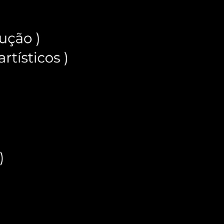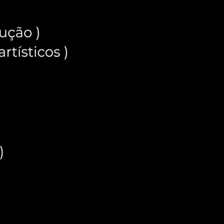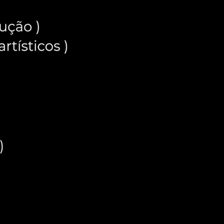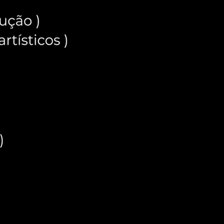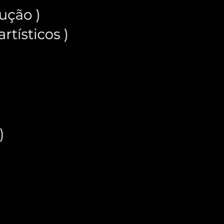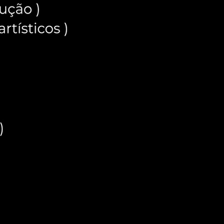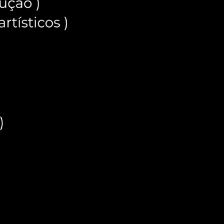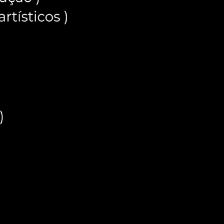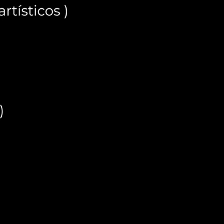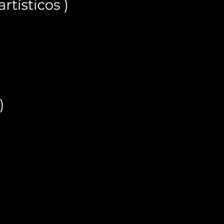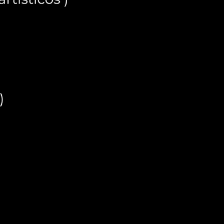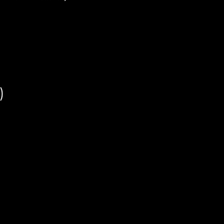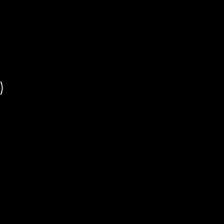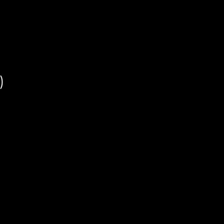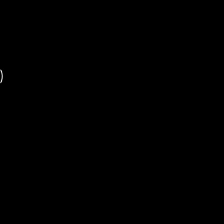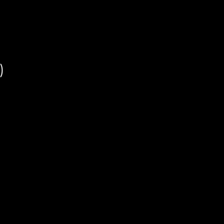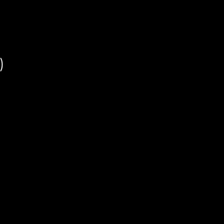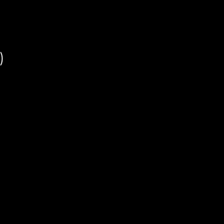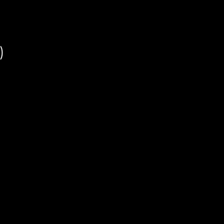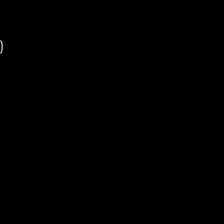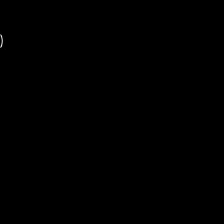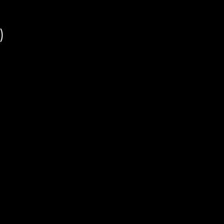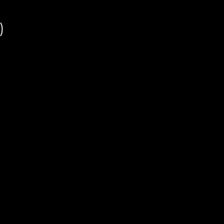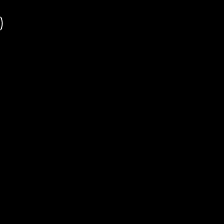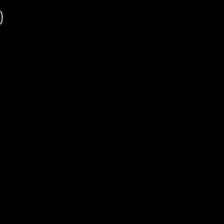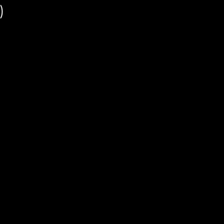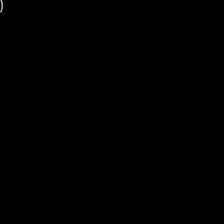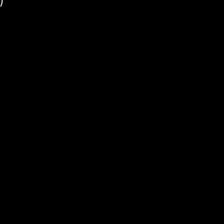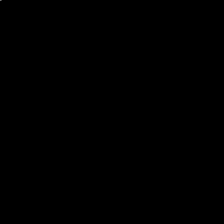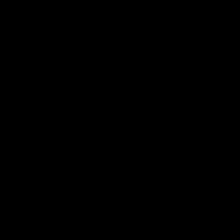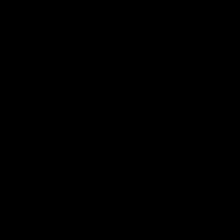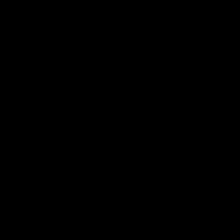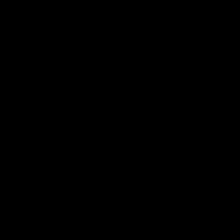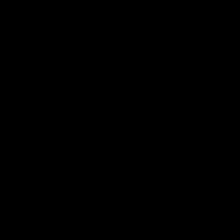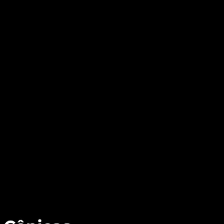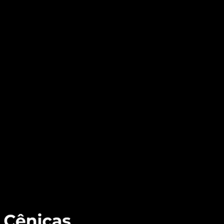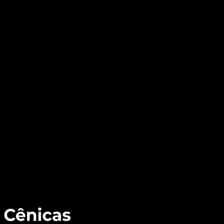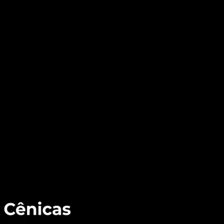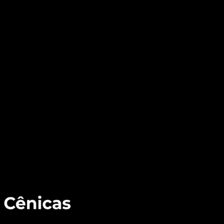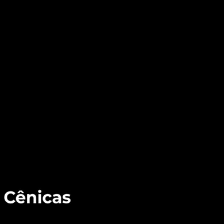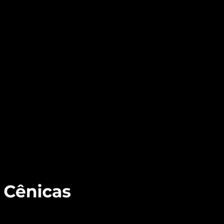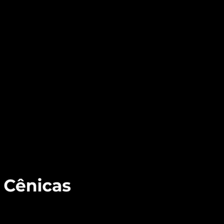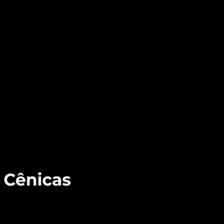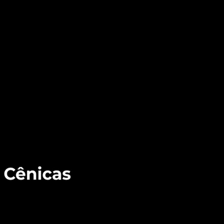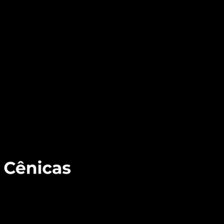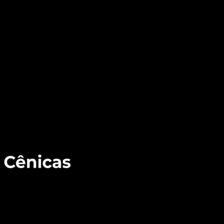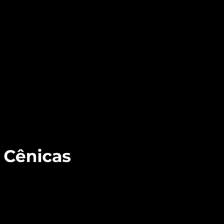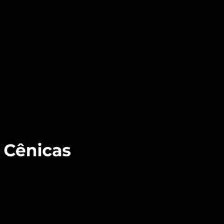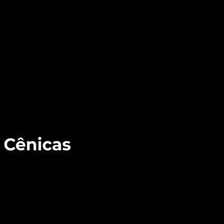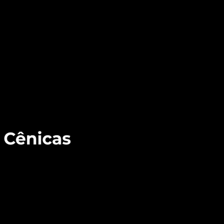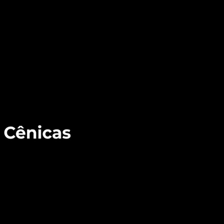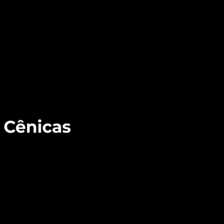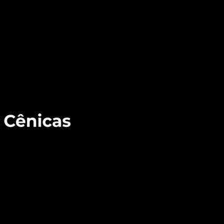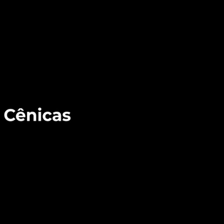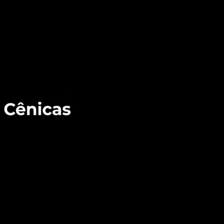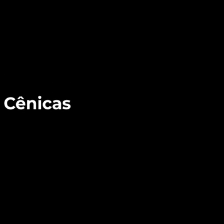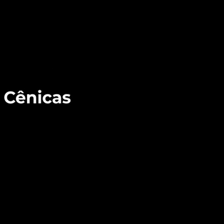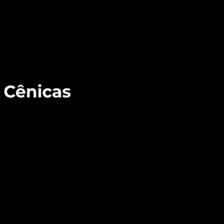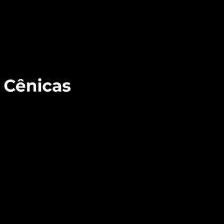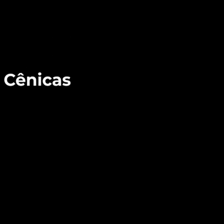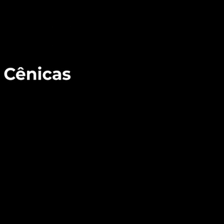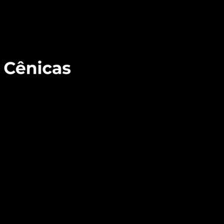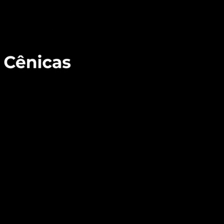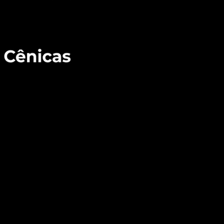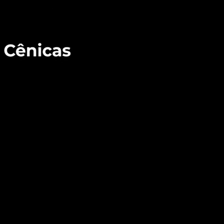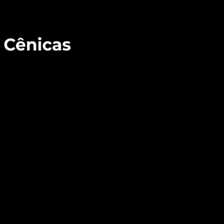Edição final, brunoducati.com. Realização, Conservatório de Tatuí. Créditos da audiodescrição. Audiodescritora